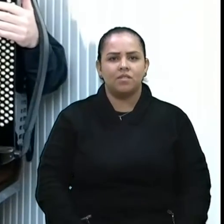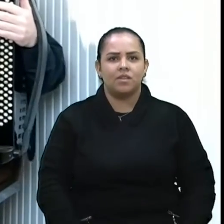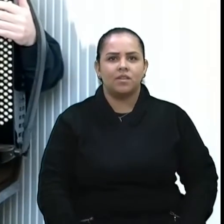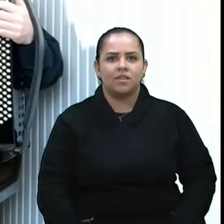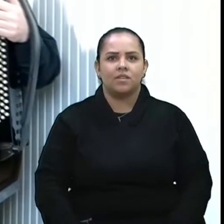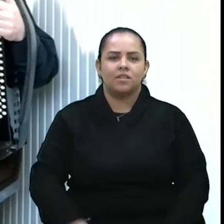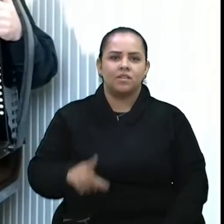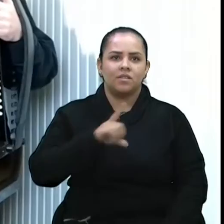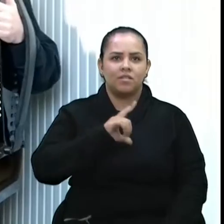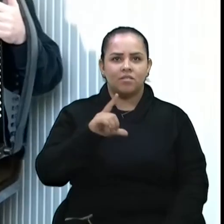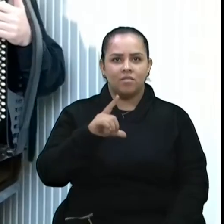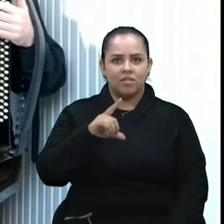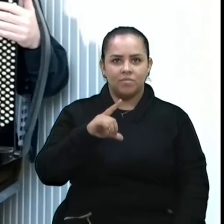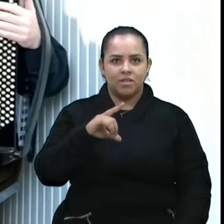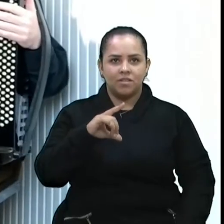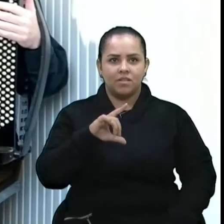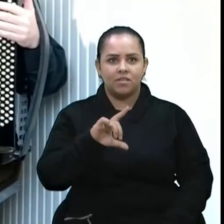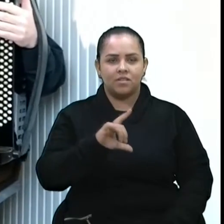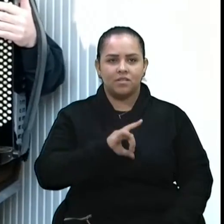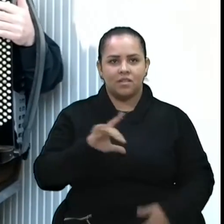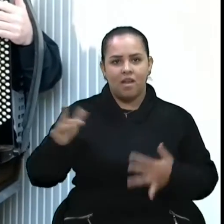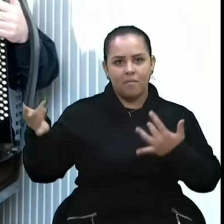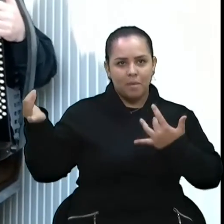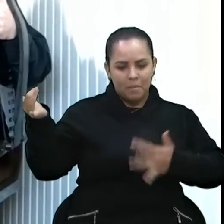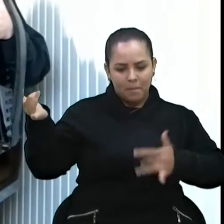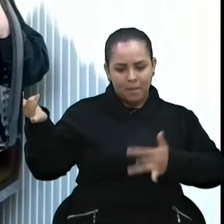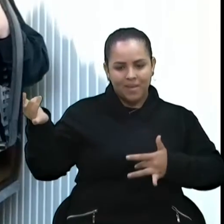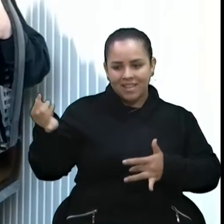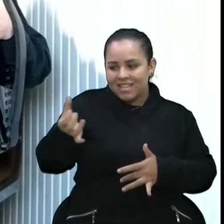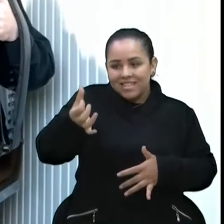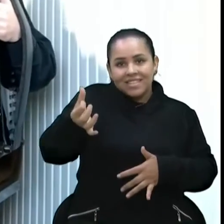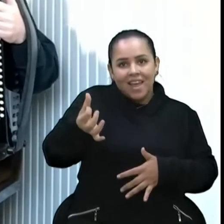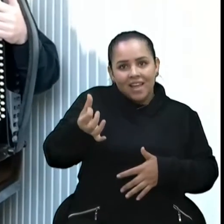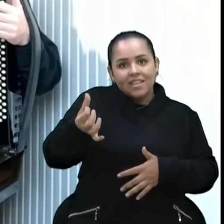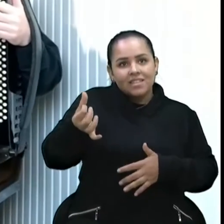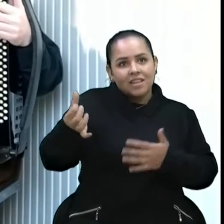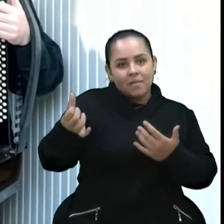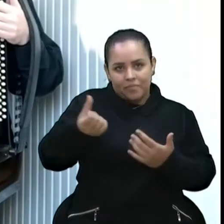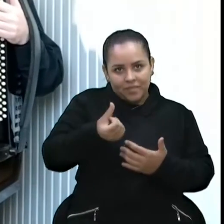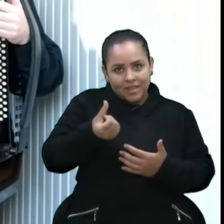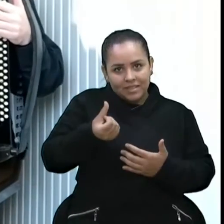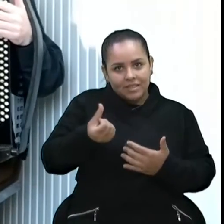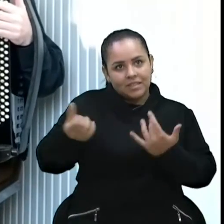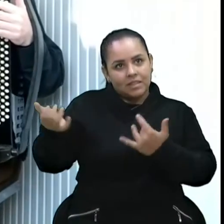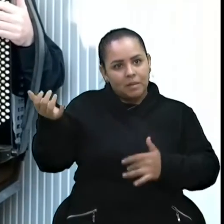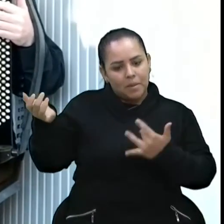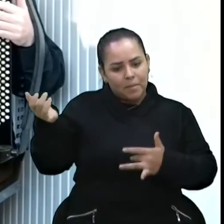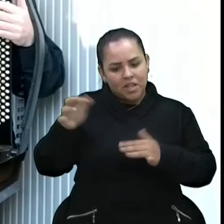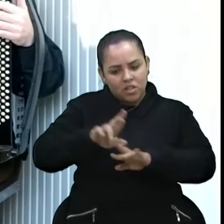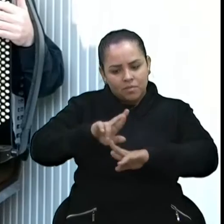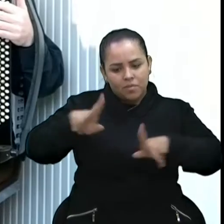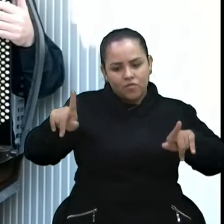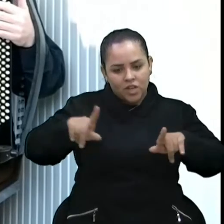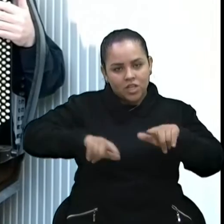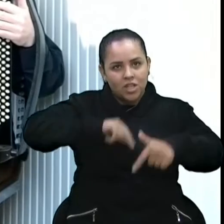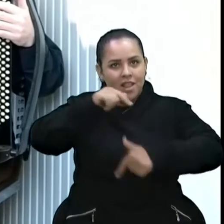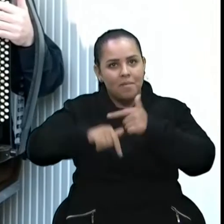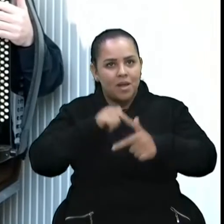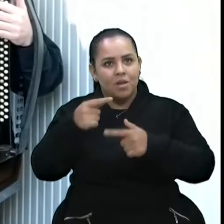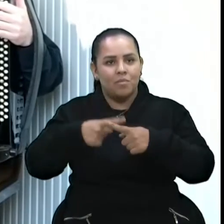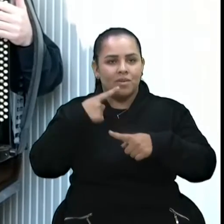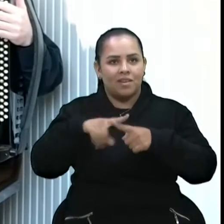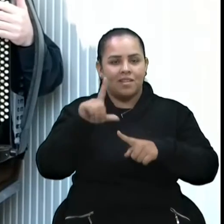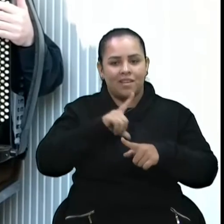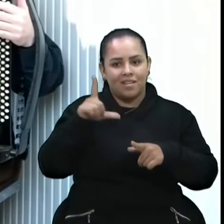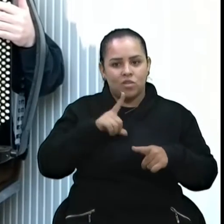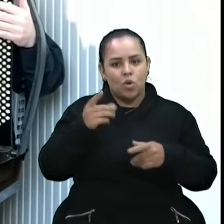6 cordas, então, o Giba faz um trabalho totalmente diferenciado, porque ele trabalha, além da questão da